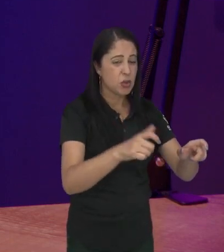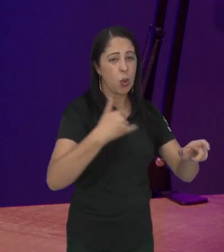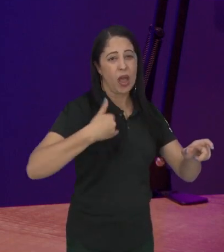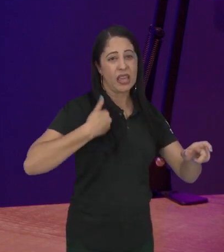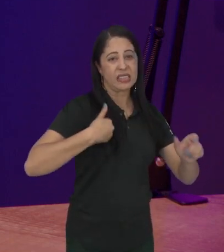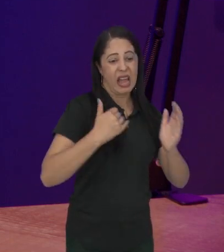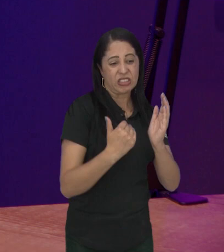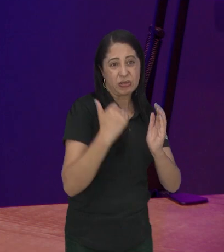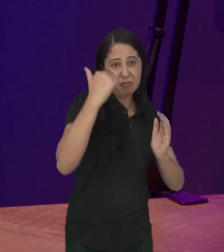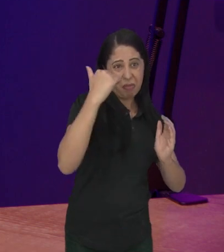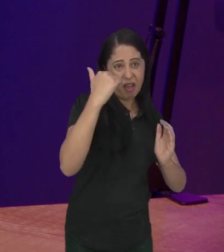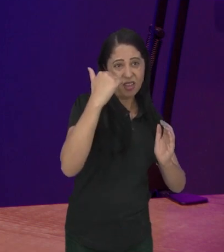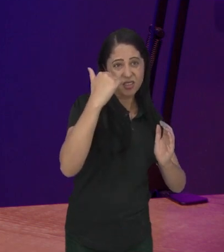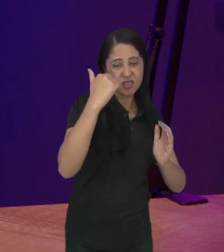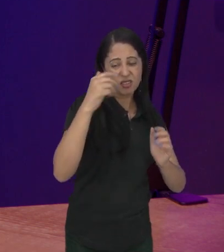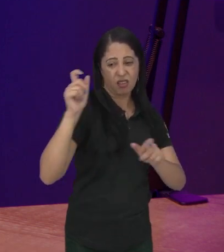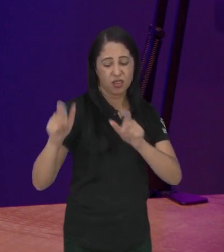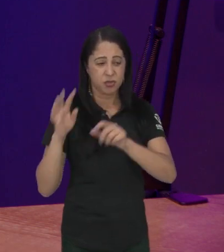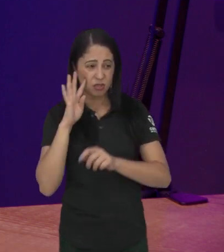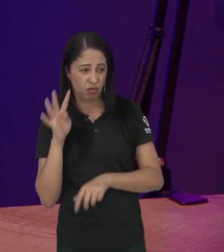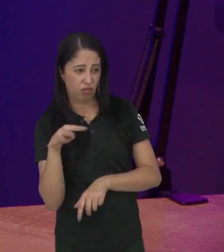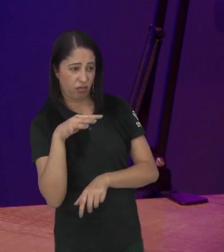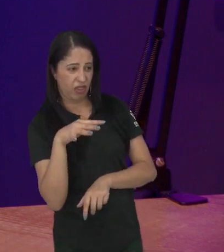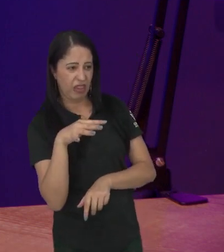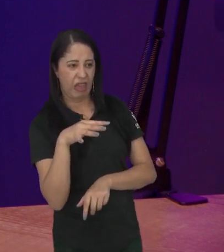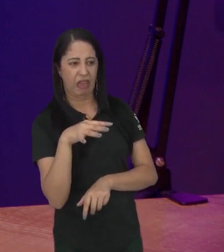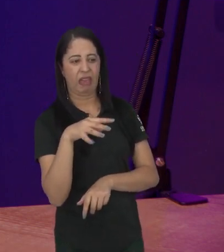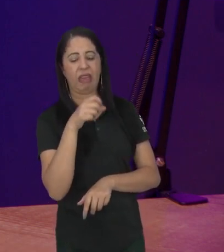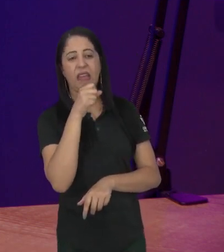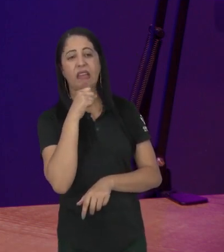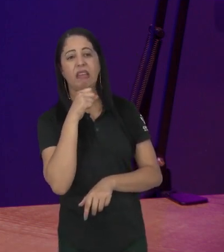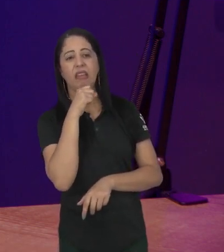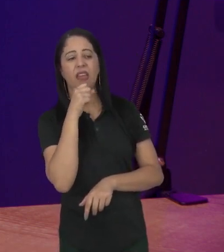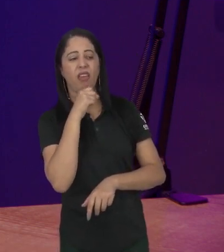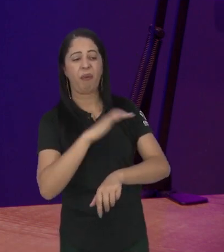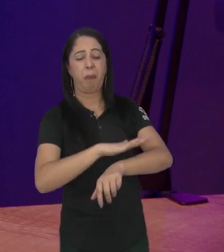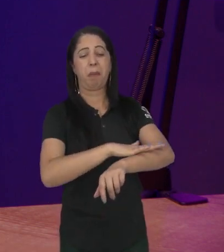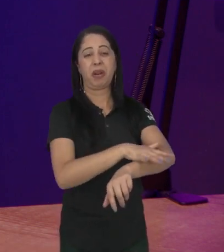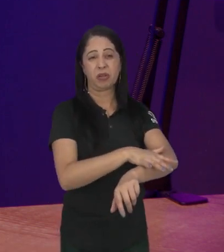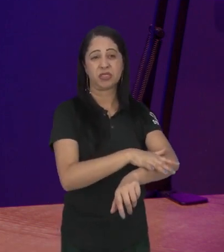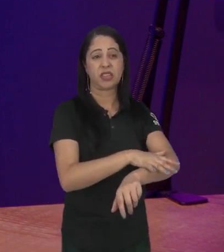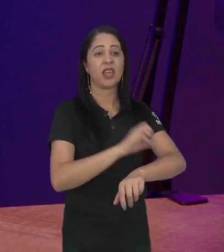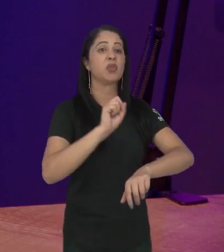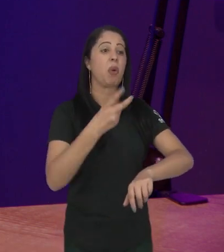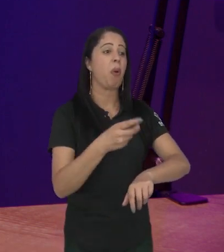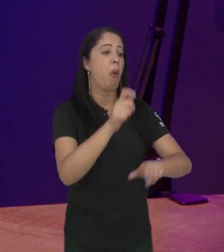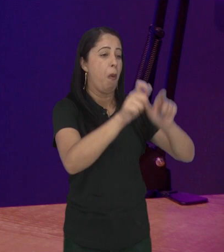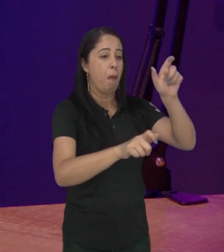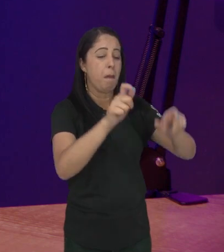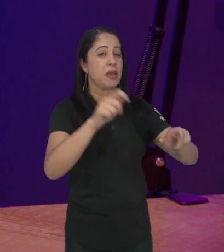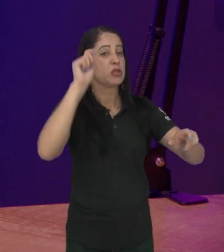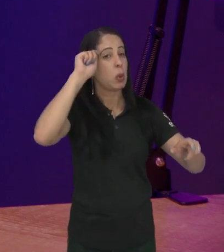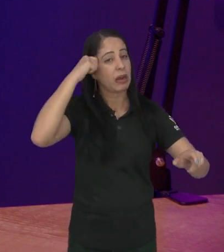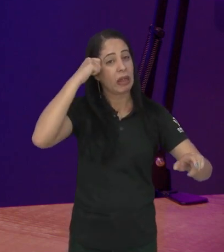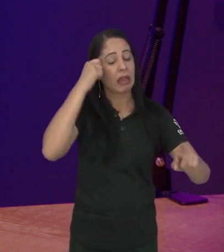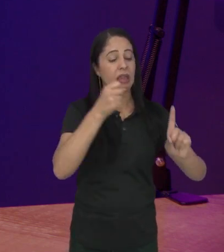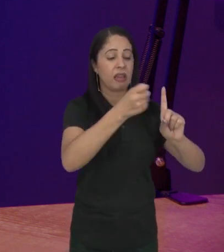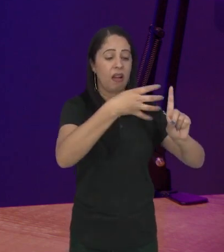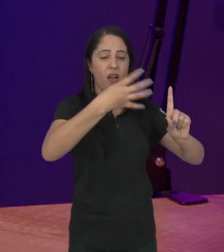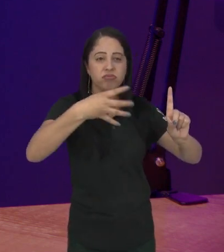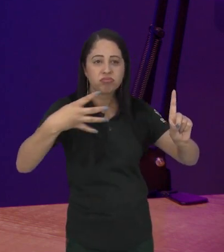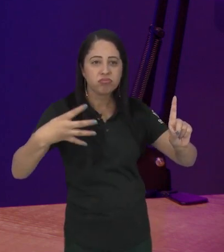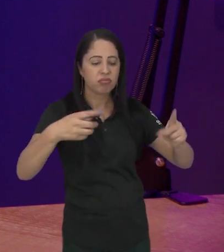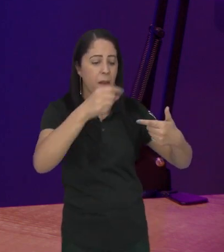né? O etarismo é um preconceito. Então, você tira, né, as pessoas mais velhas ou as pessoas negras ou as pessoas que fazem parte da